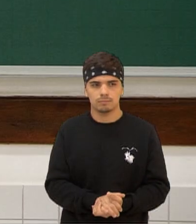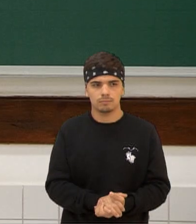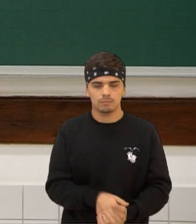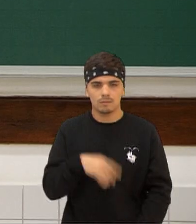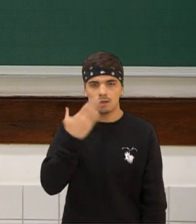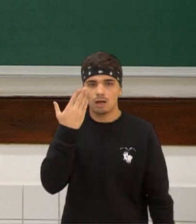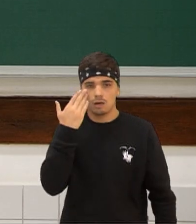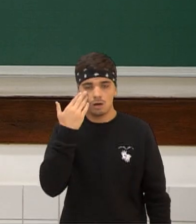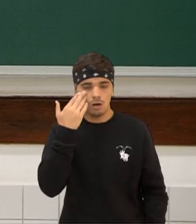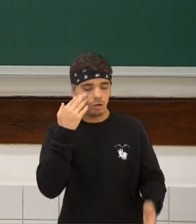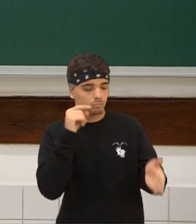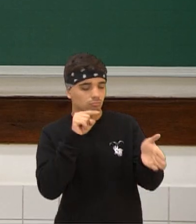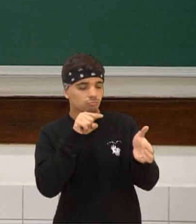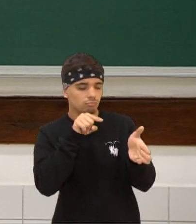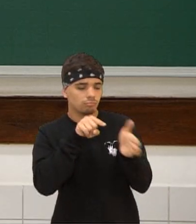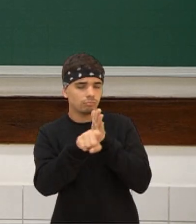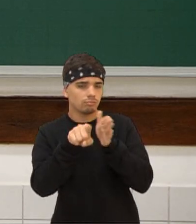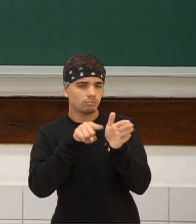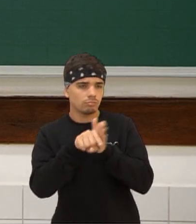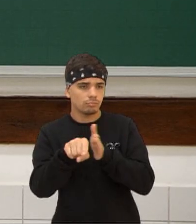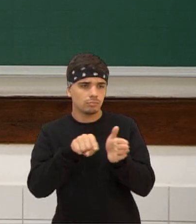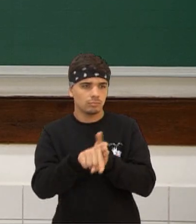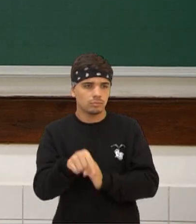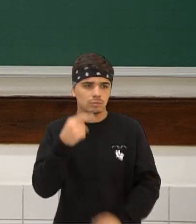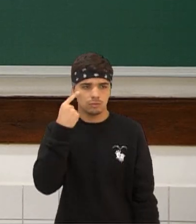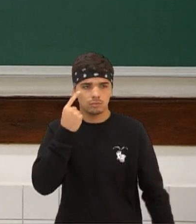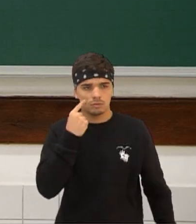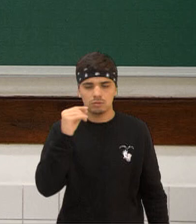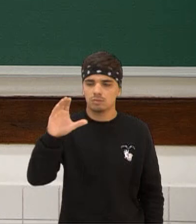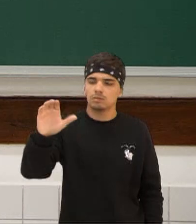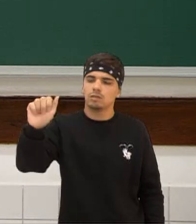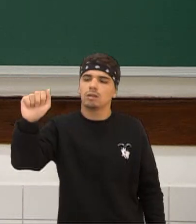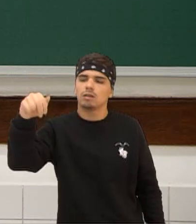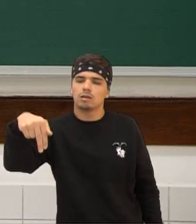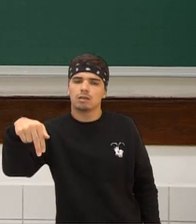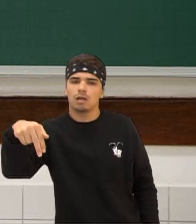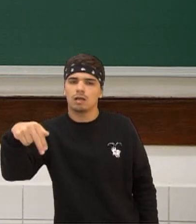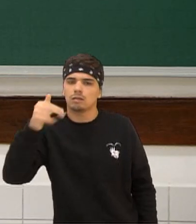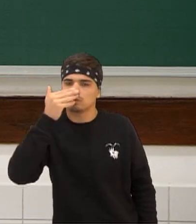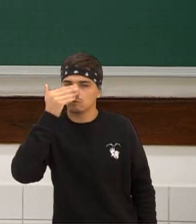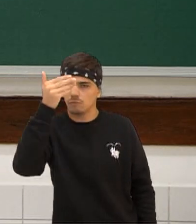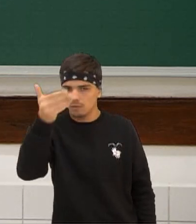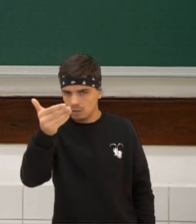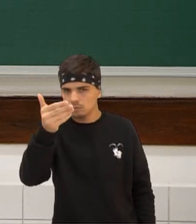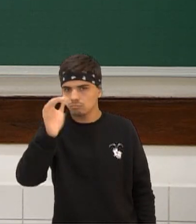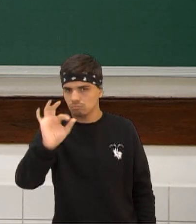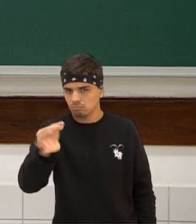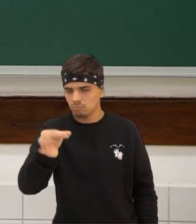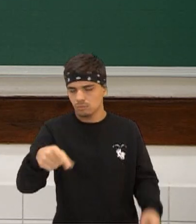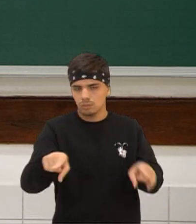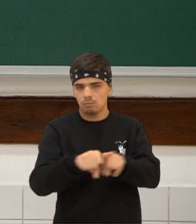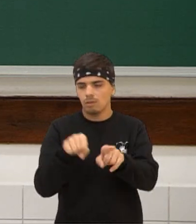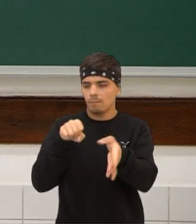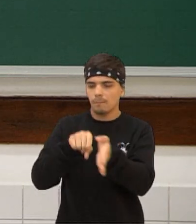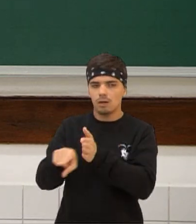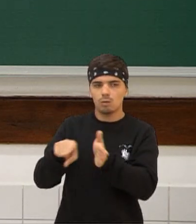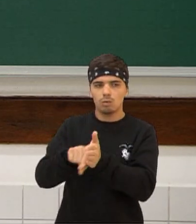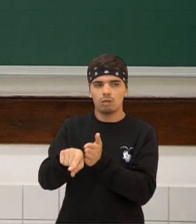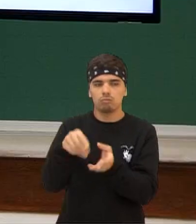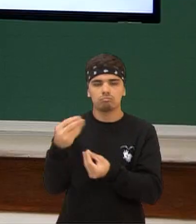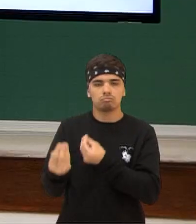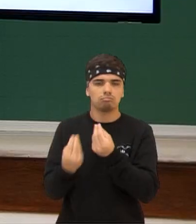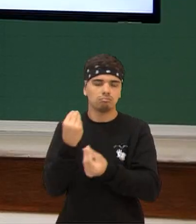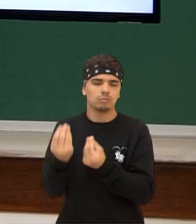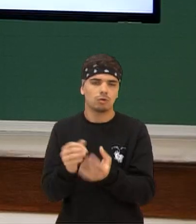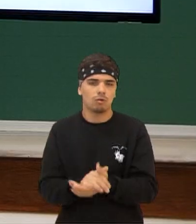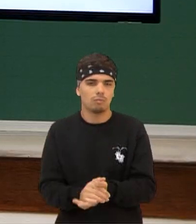forma interrogativa o que que eu vou fazer eu vou jogar o verbo quem para frente e vou fazer a interrogativa